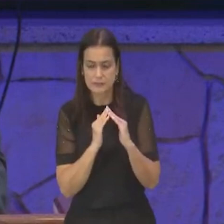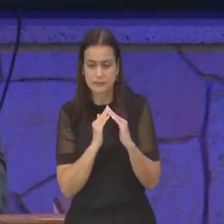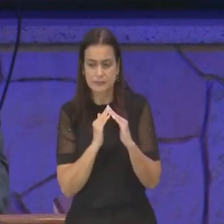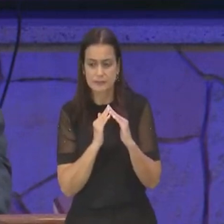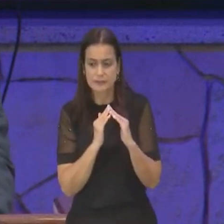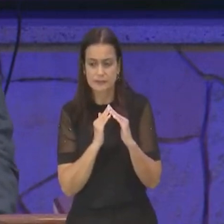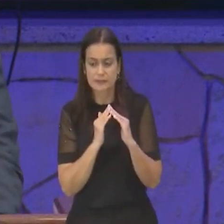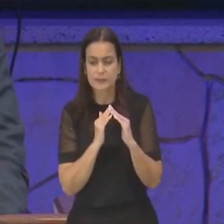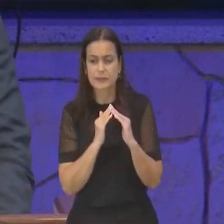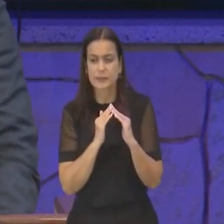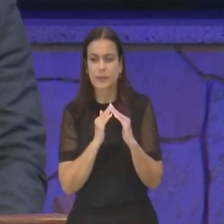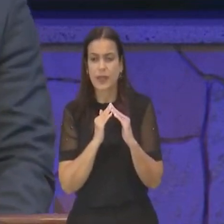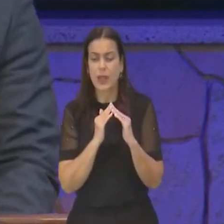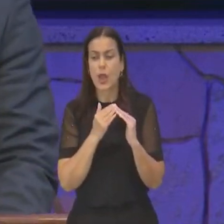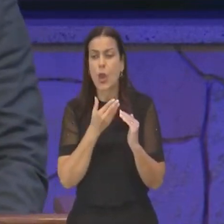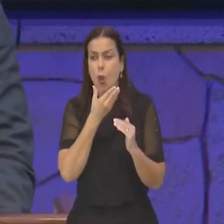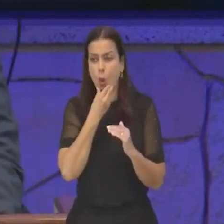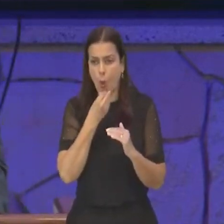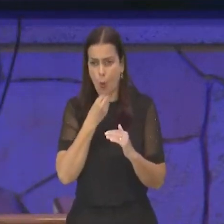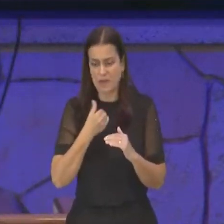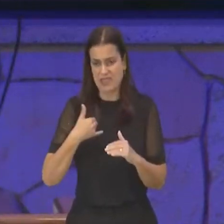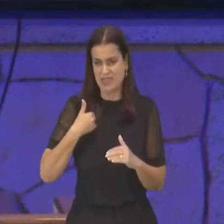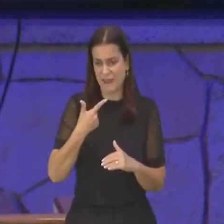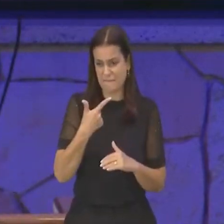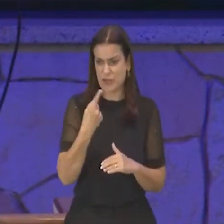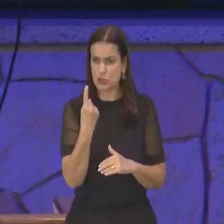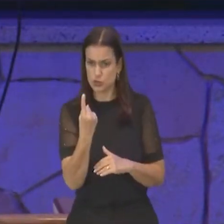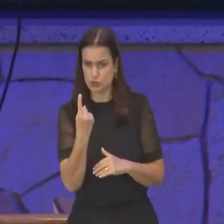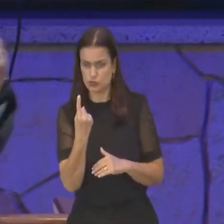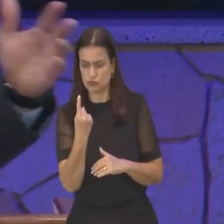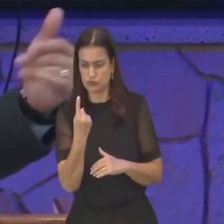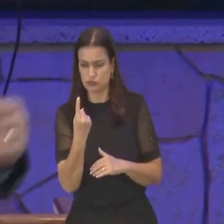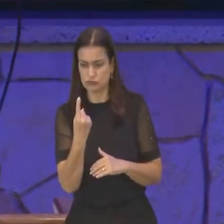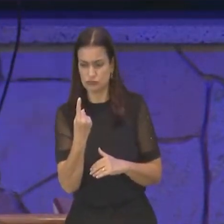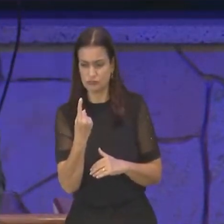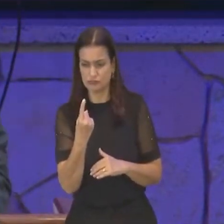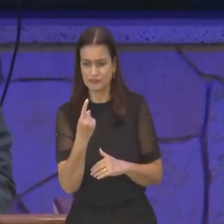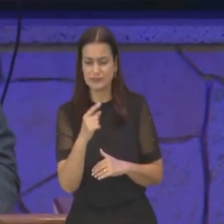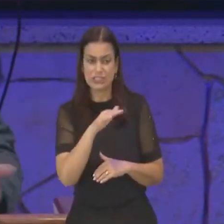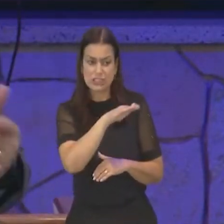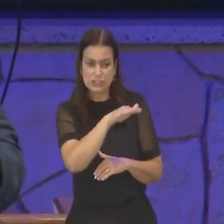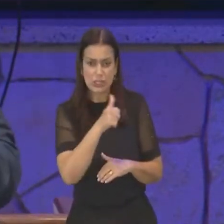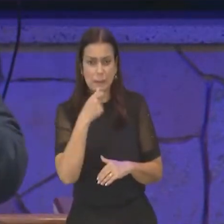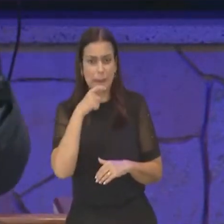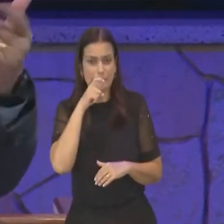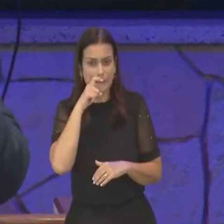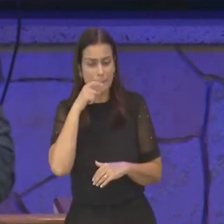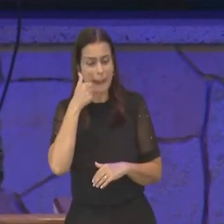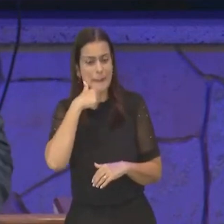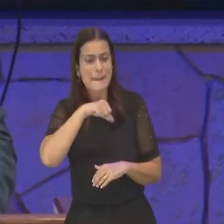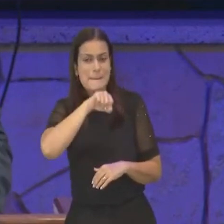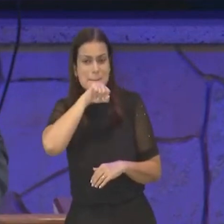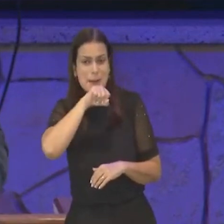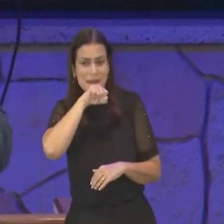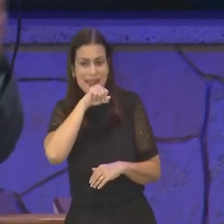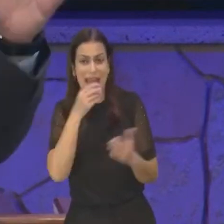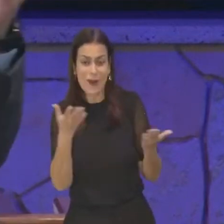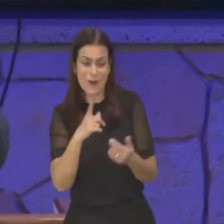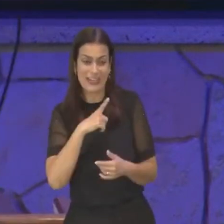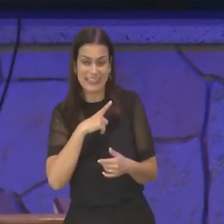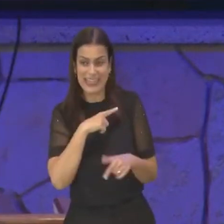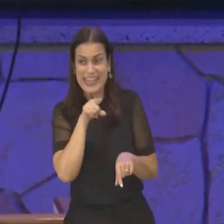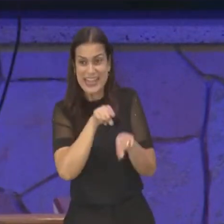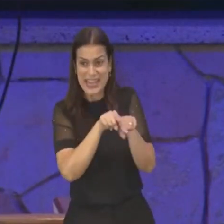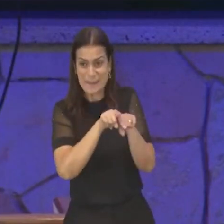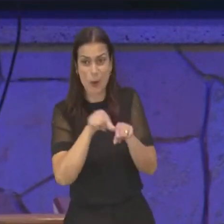E aquele rapaz de 21 anos, ele já chama a minha mãe e meu pai de pai e mãe. Então eu tenho um irmão agora, porque antes eram